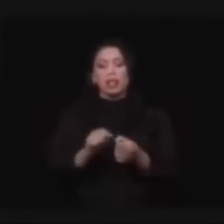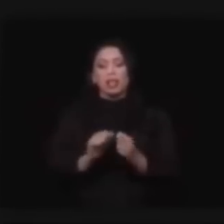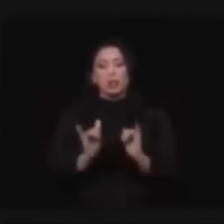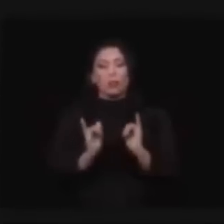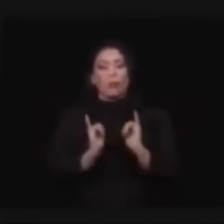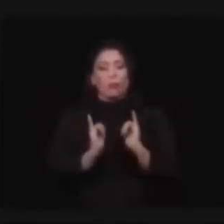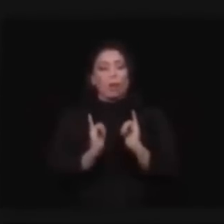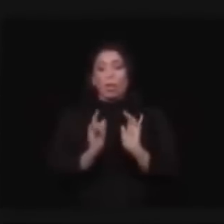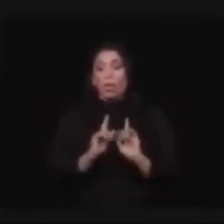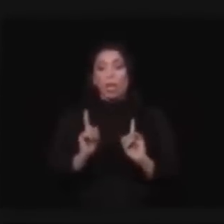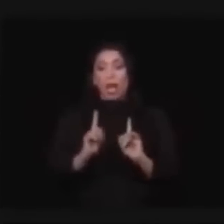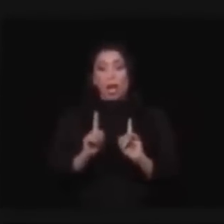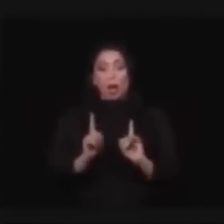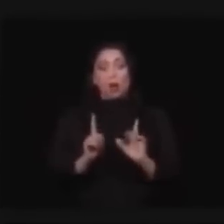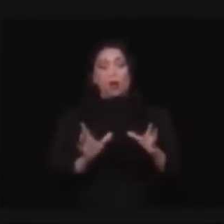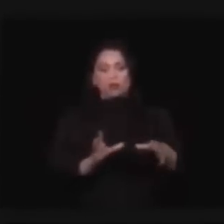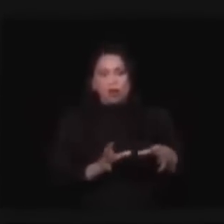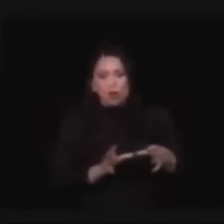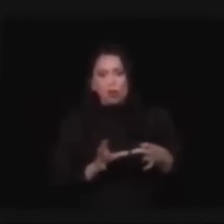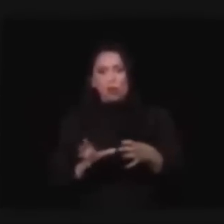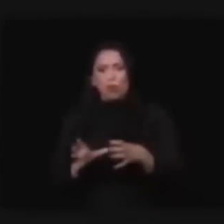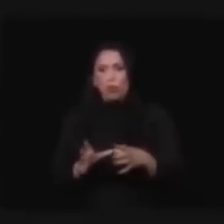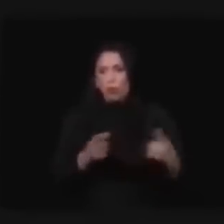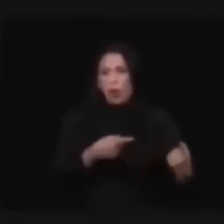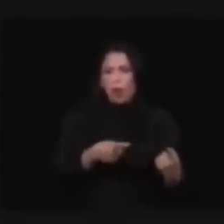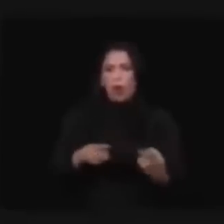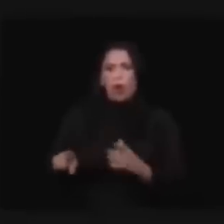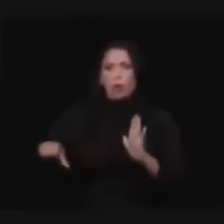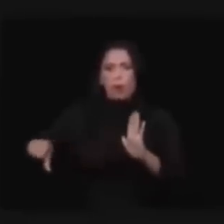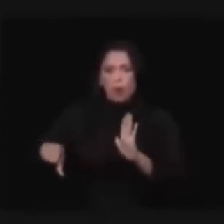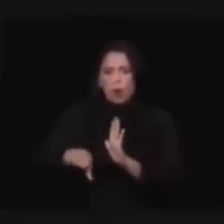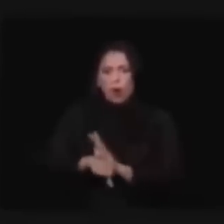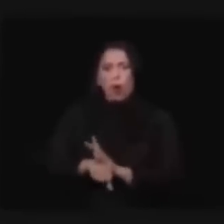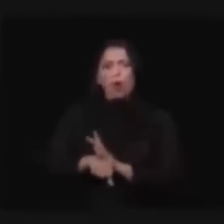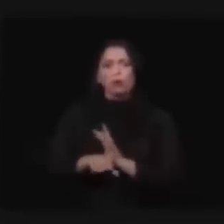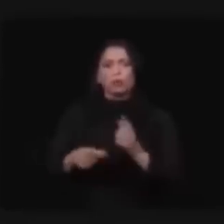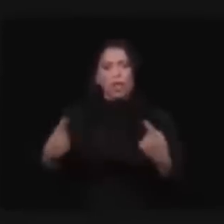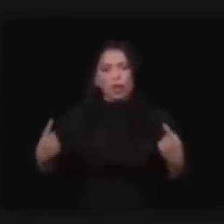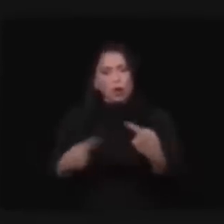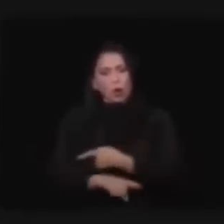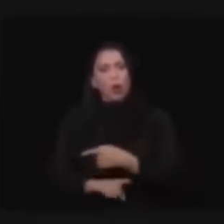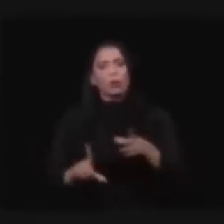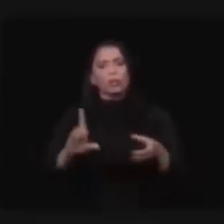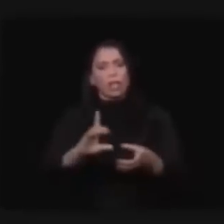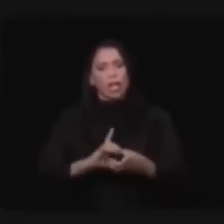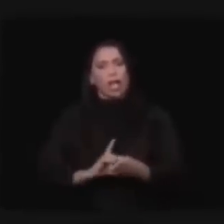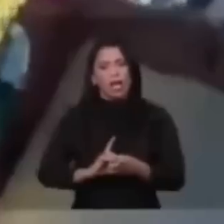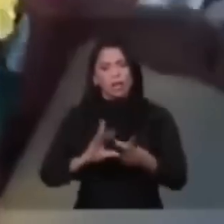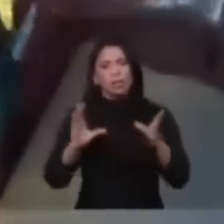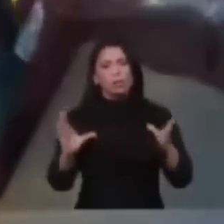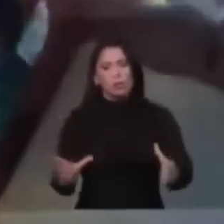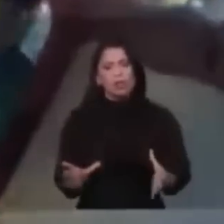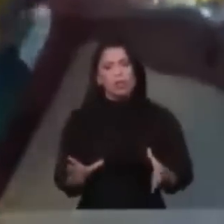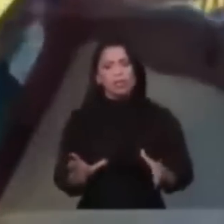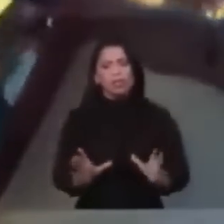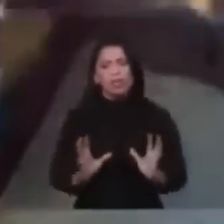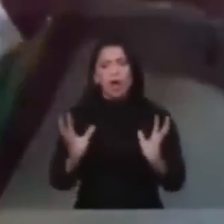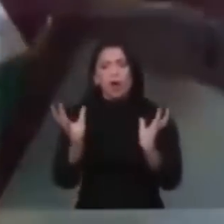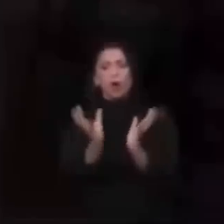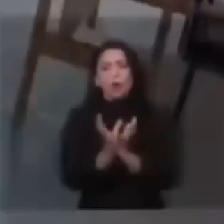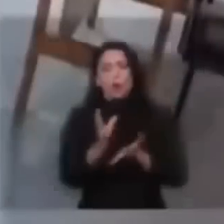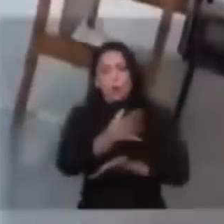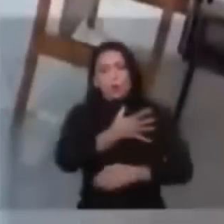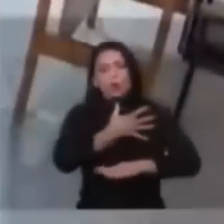criminosos a tentar todos a democracia tentativas no estado democrático de direito é por uma turma de